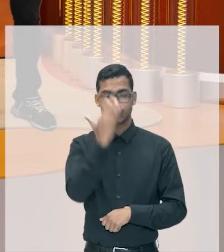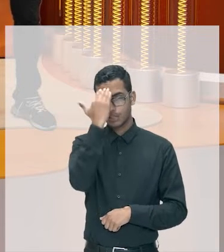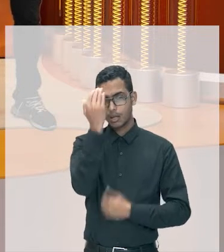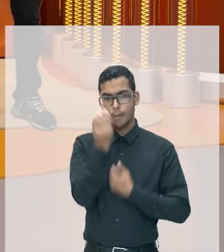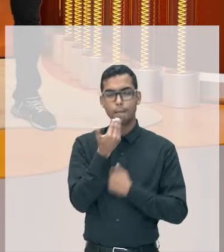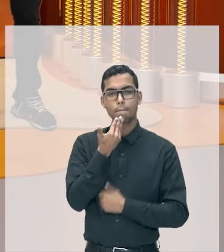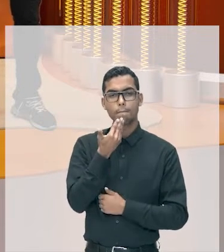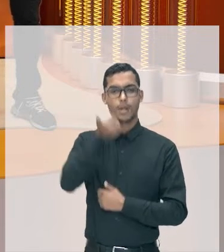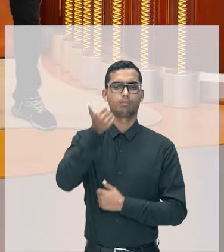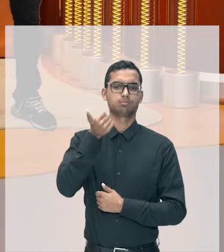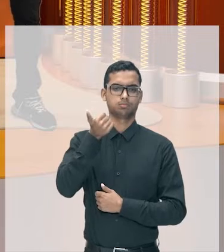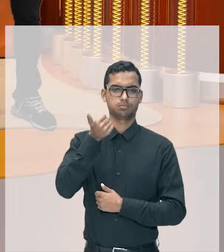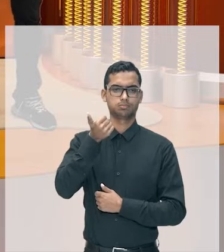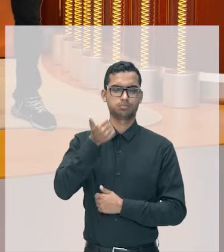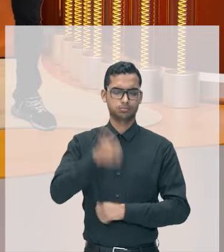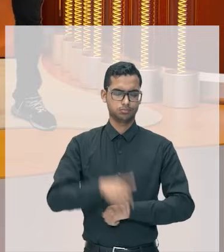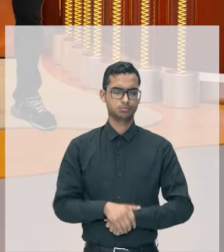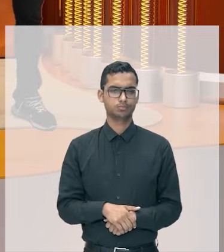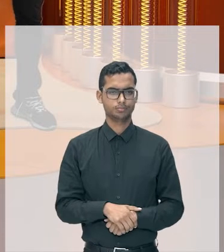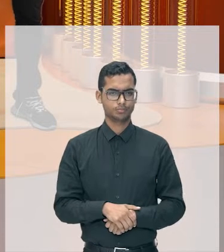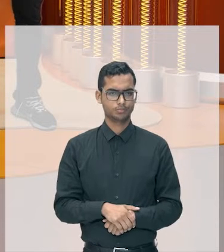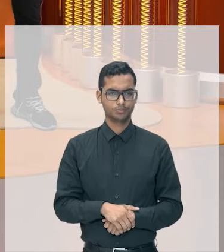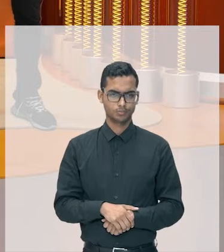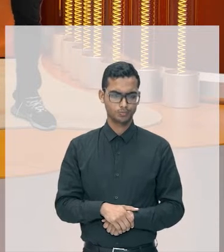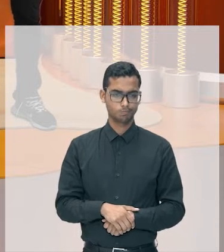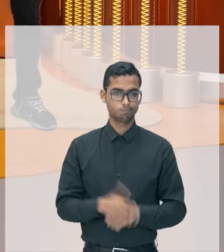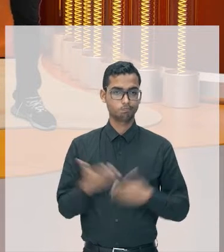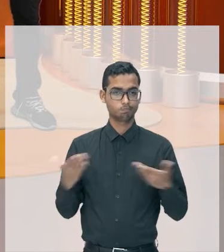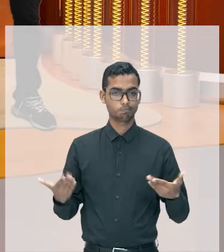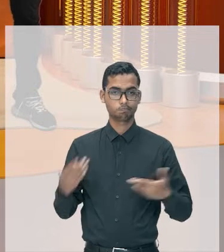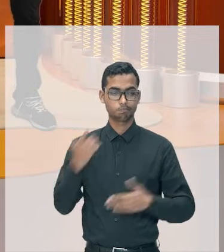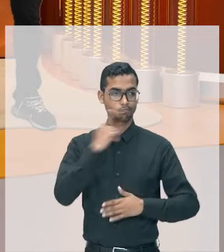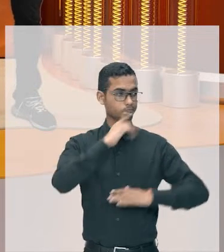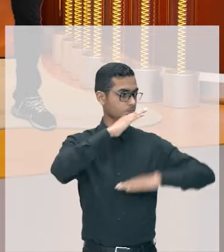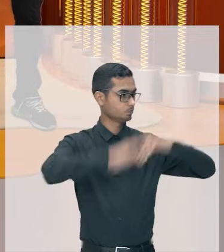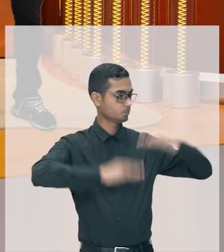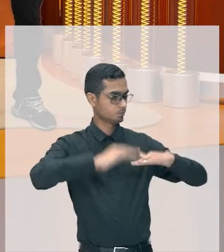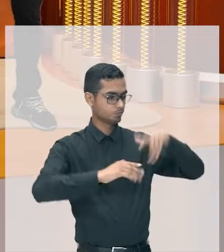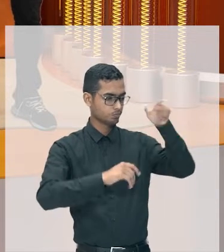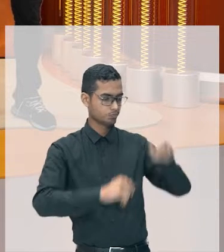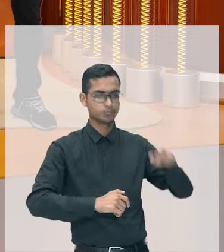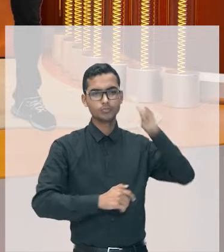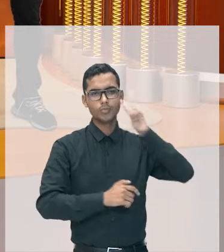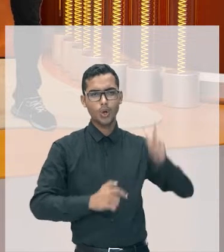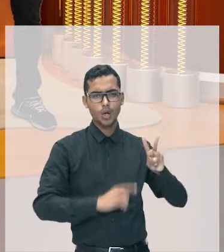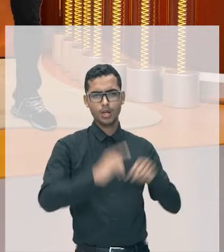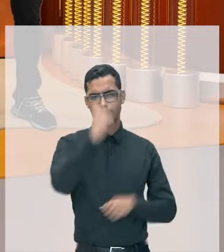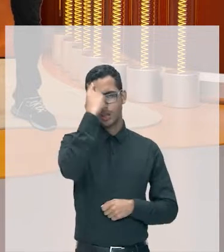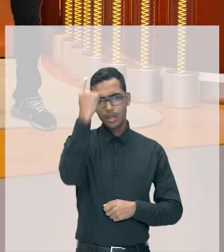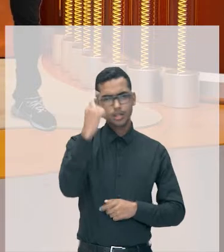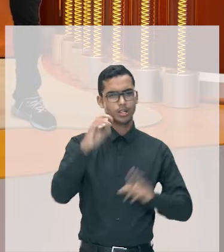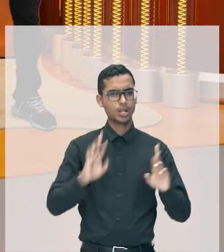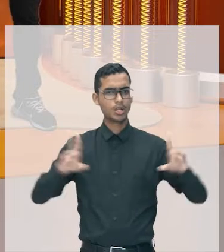passado. Os historiadores, olha só, eles vão ter ideias diferentes sobre como eles estudam o passado. Nós vamos ver